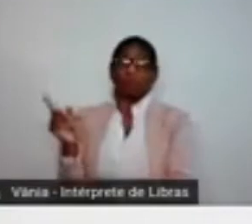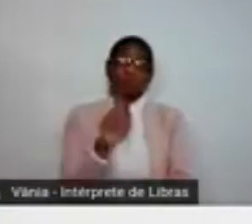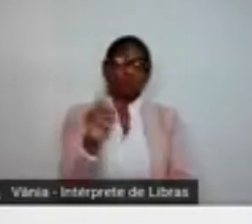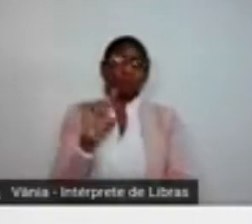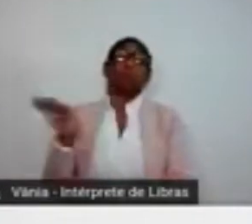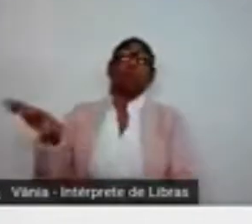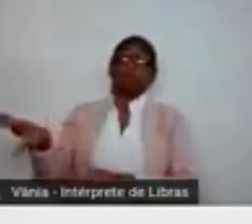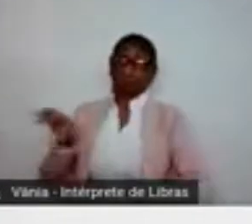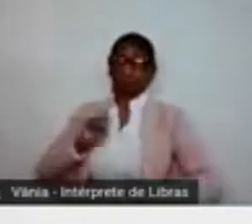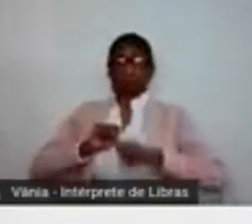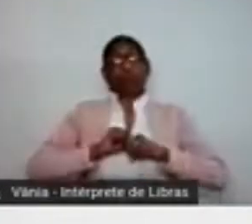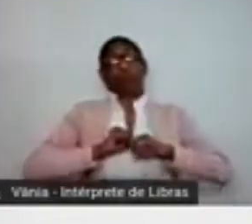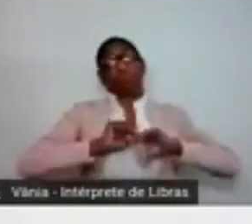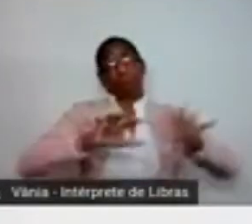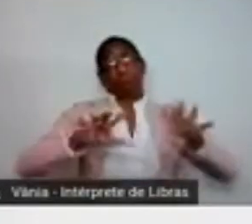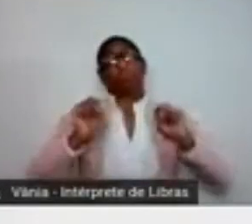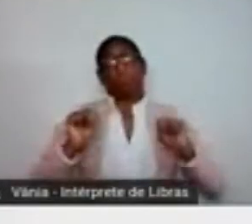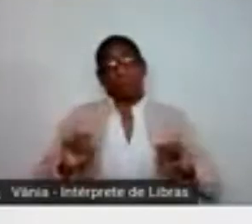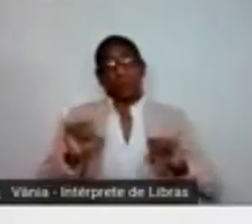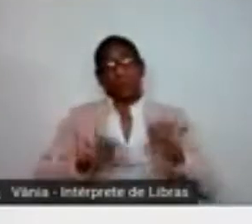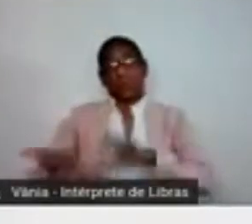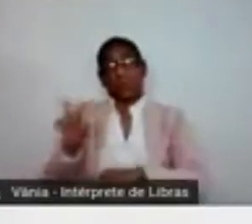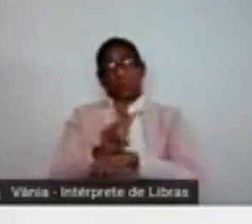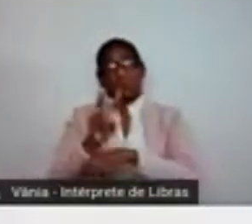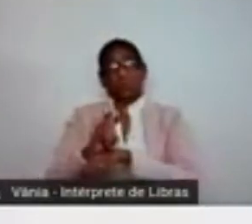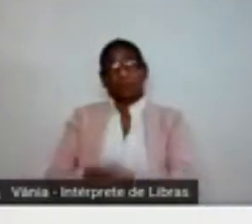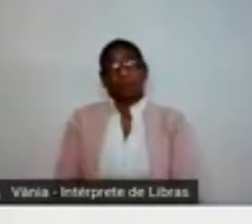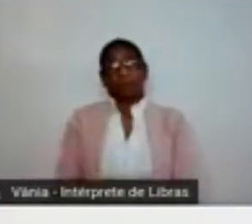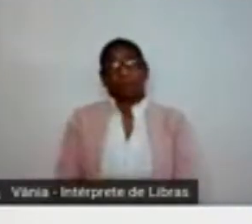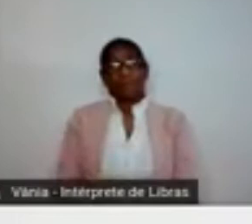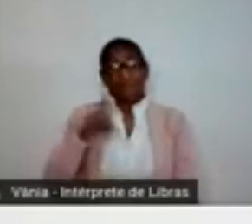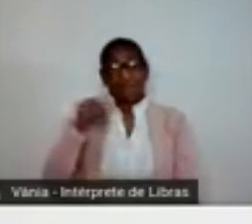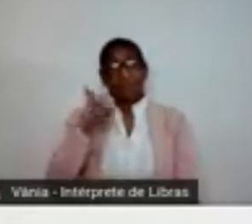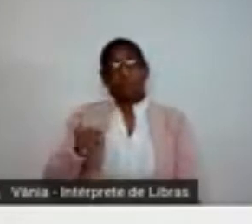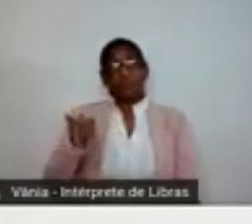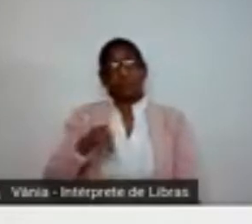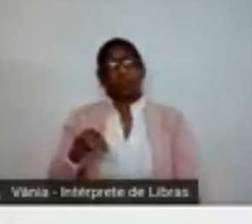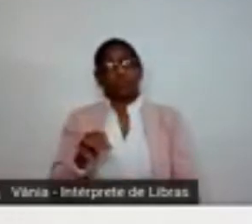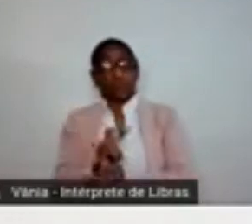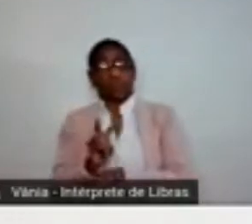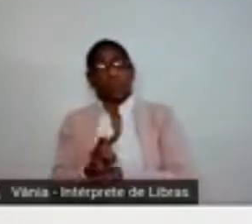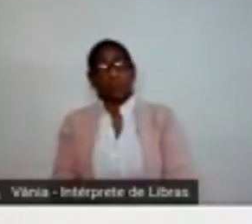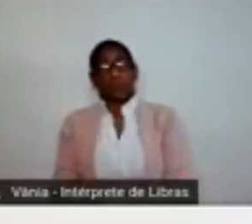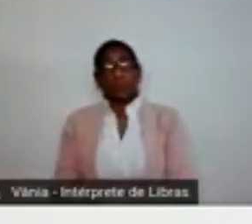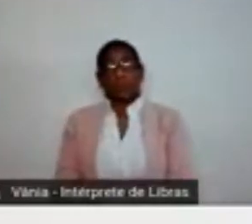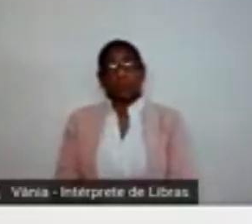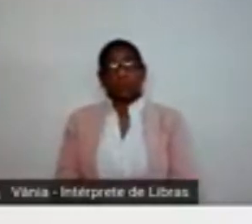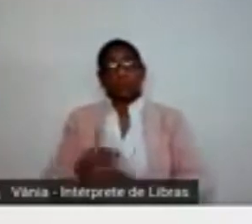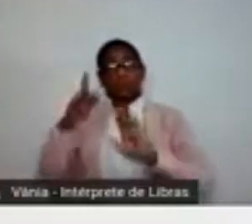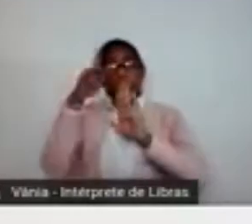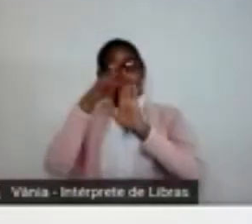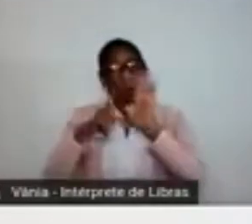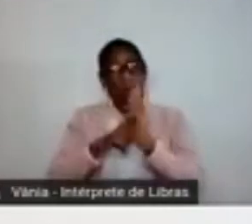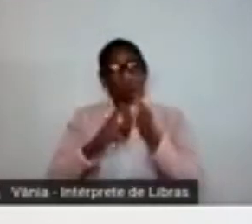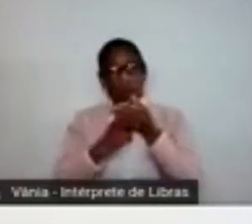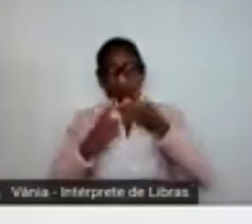que as pessoas não tenham que ter os cuidados, né? Então, é muito importante que haja também o reforço desses protocolos e do